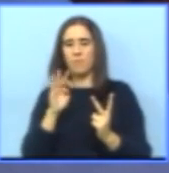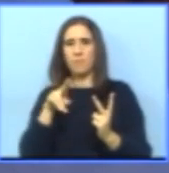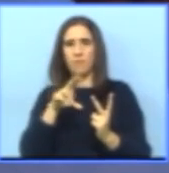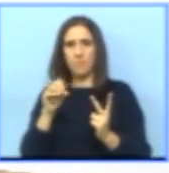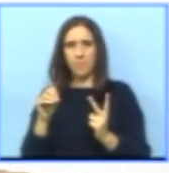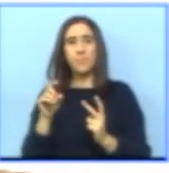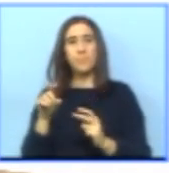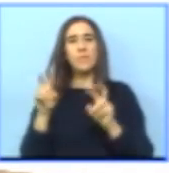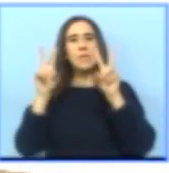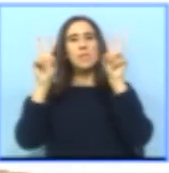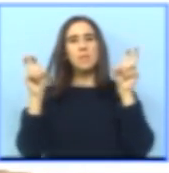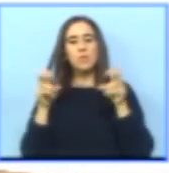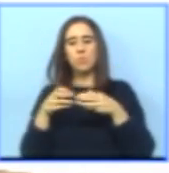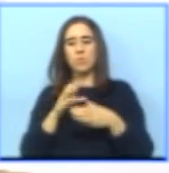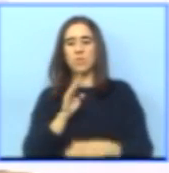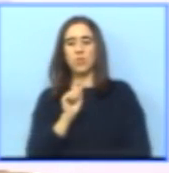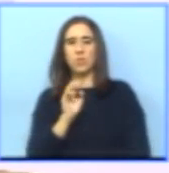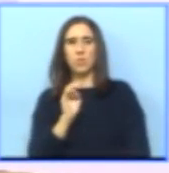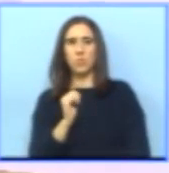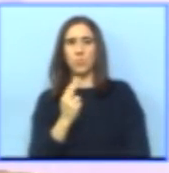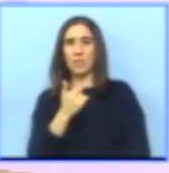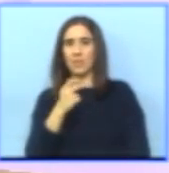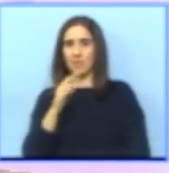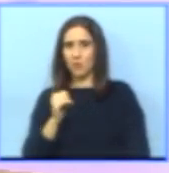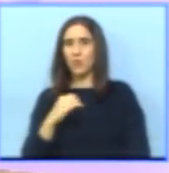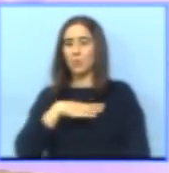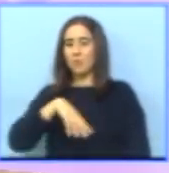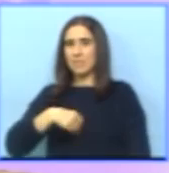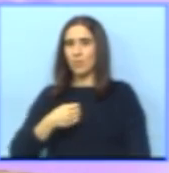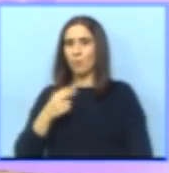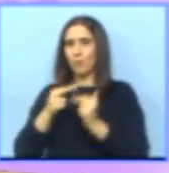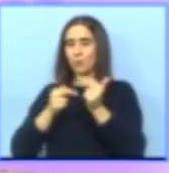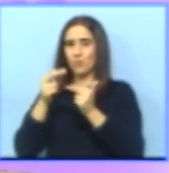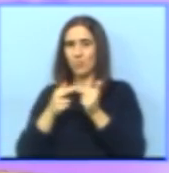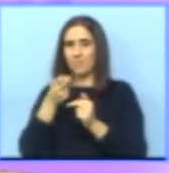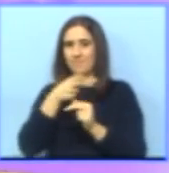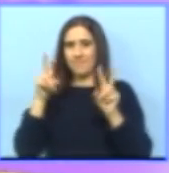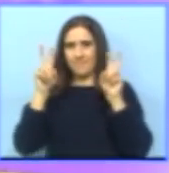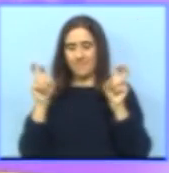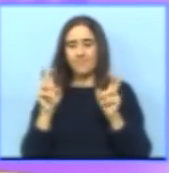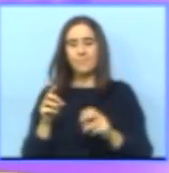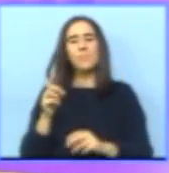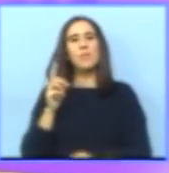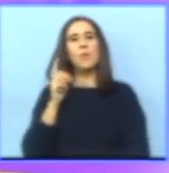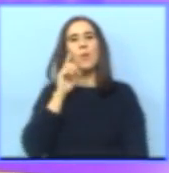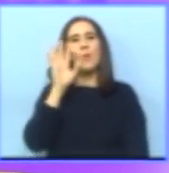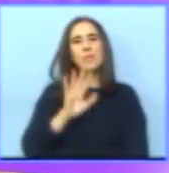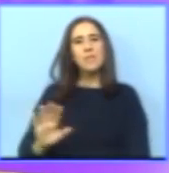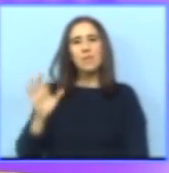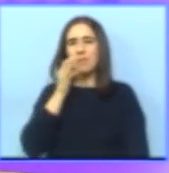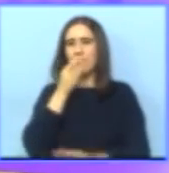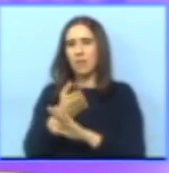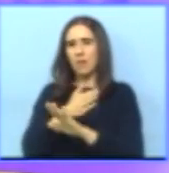O título Jesuítas Construtores da Globalização é o motivo da obra. E antes de falarmos do Oriente e dessa relação